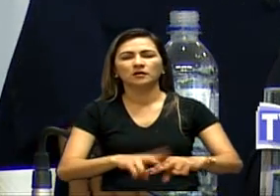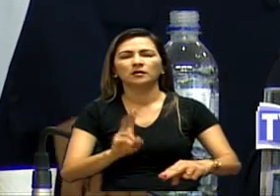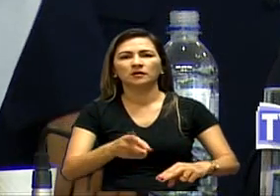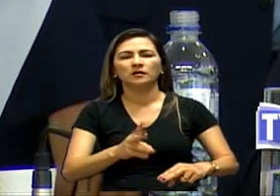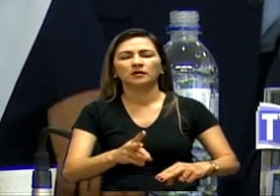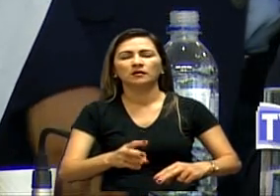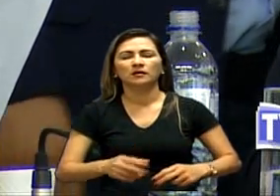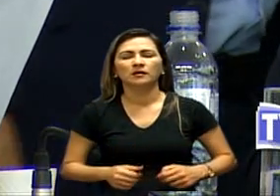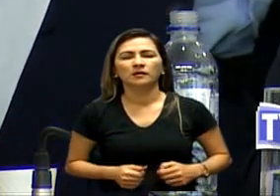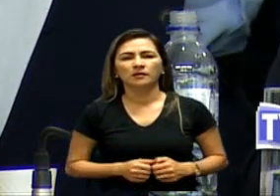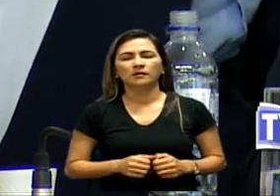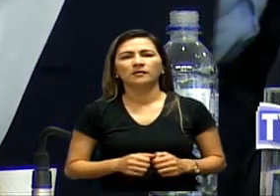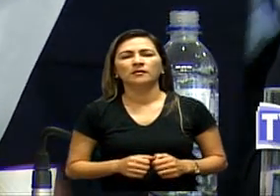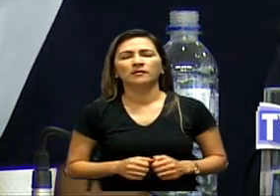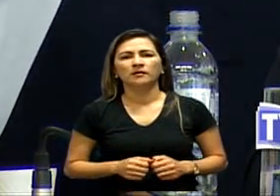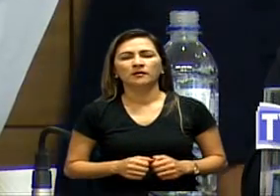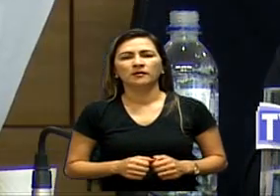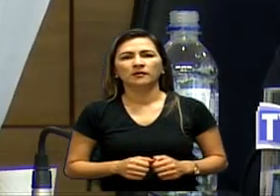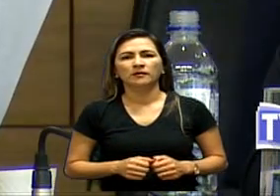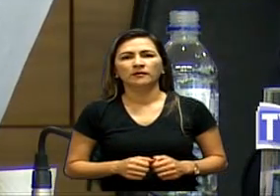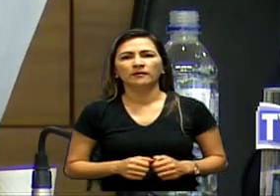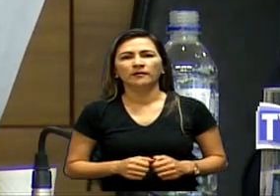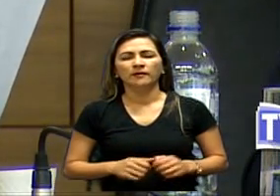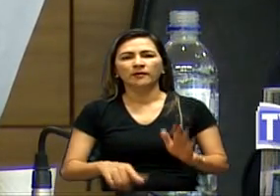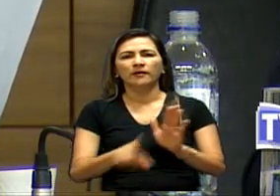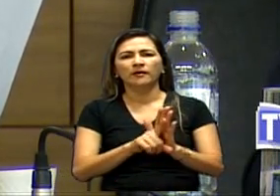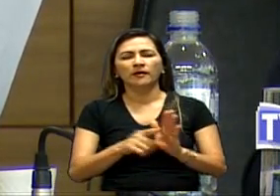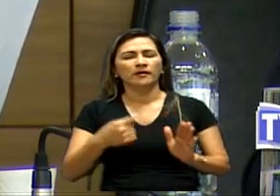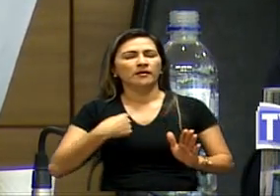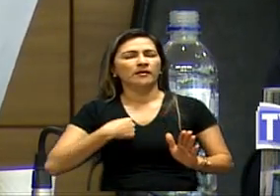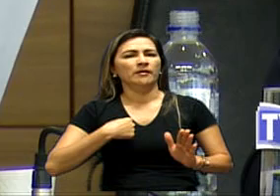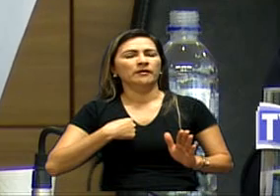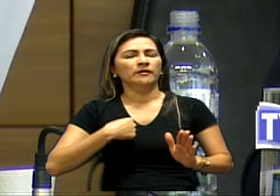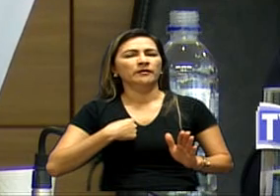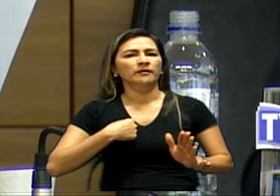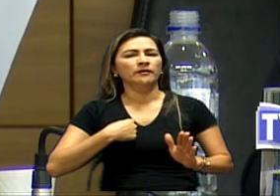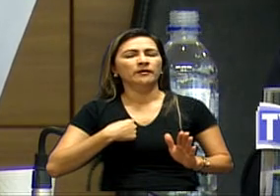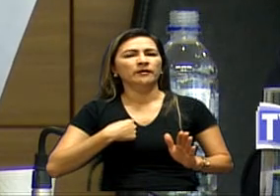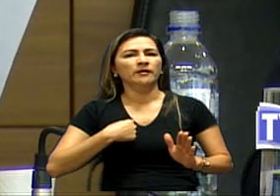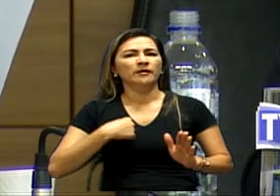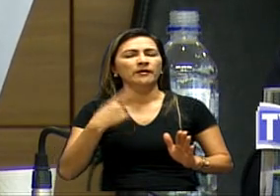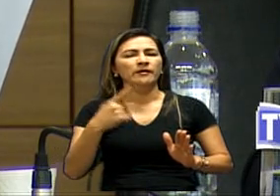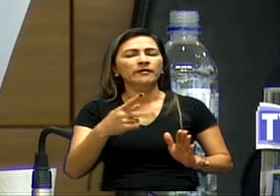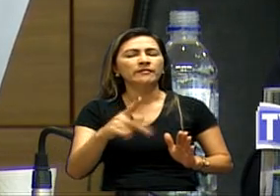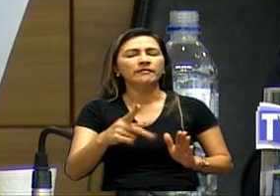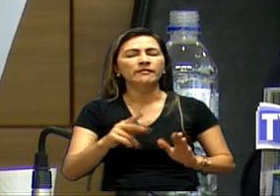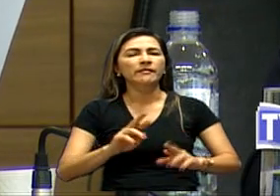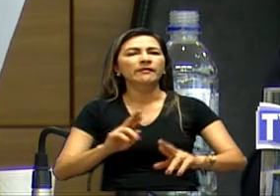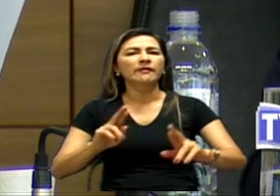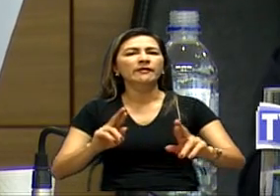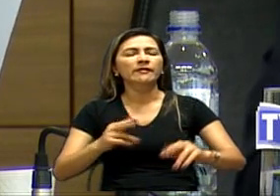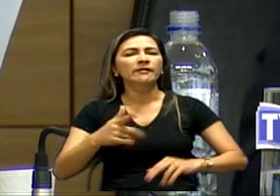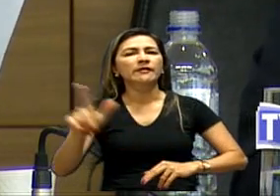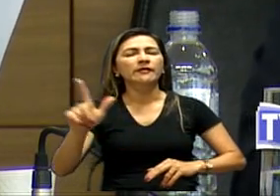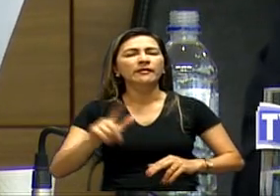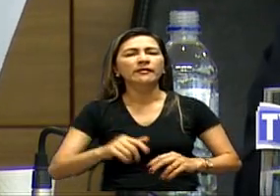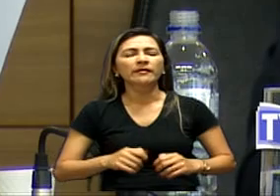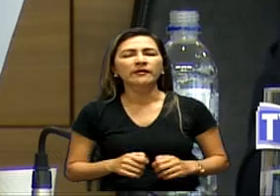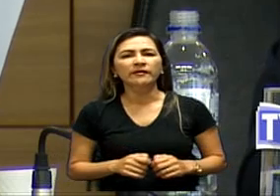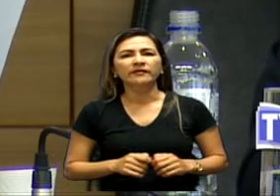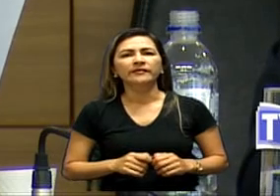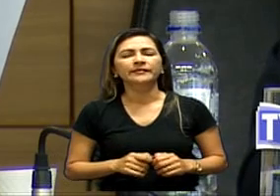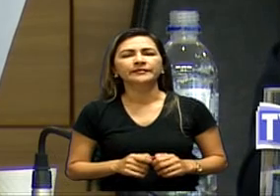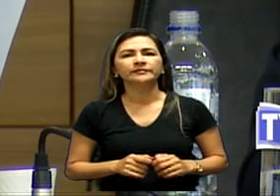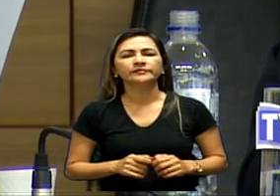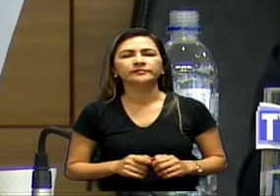estão. Ah, não. A da lei sou eu. Você é o de Vossa Excelência é do Executivo informações sobre